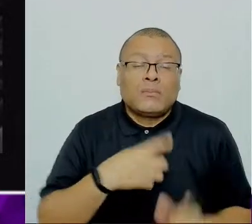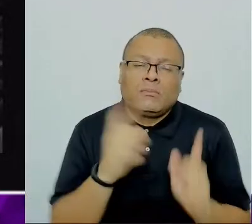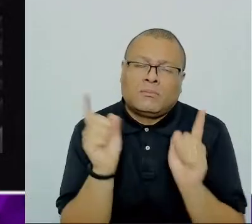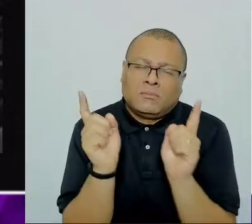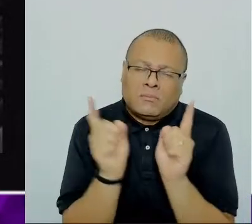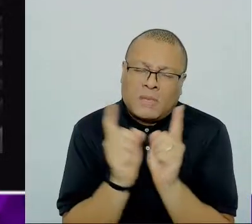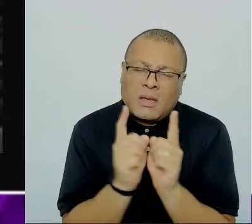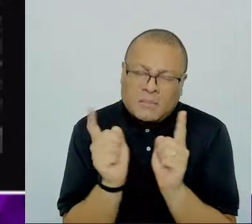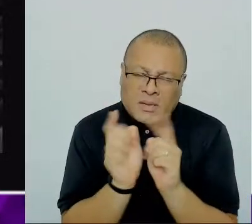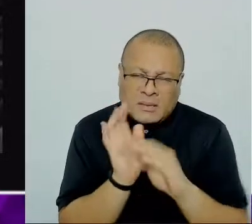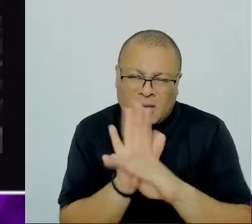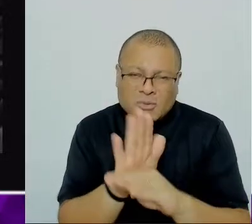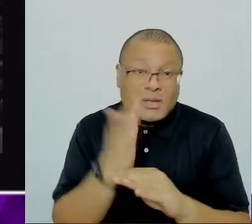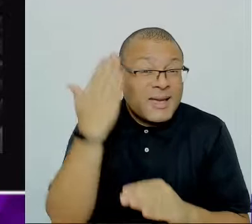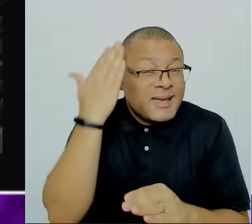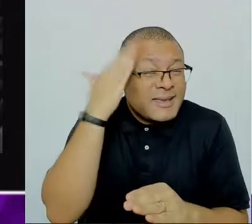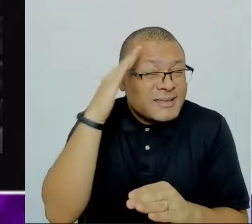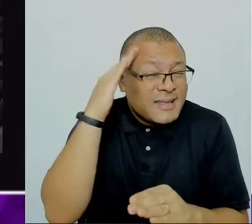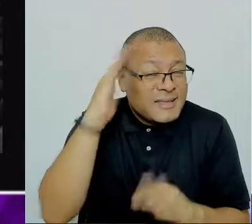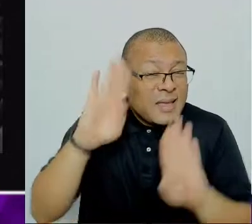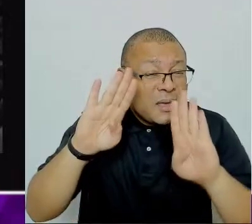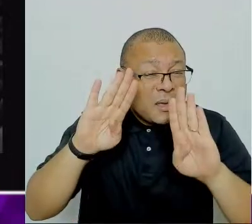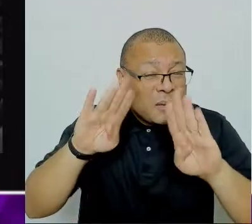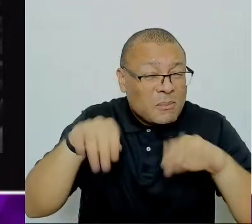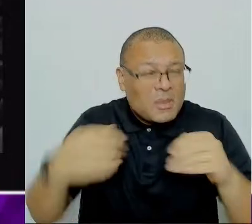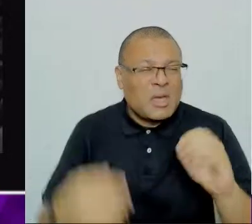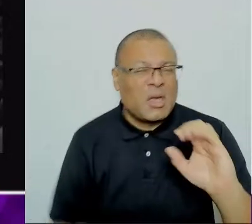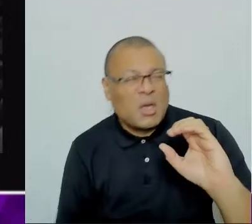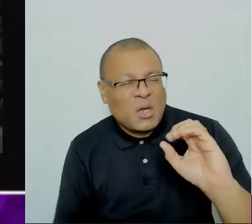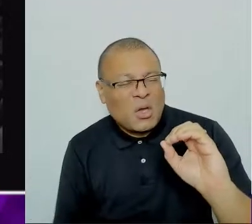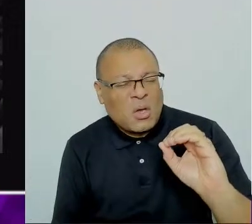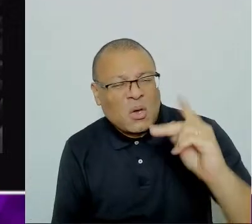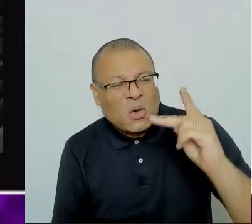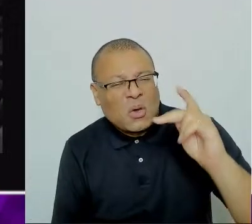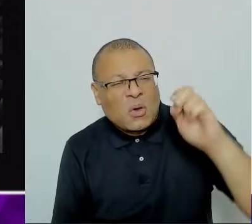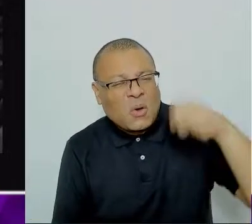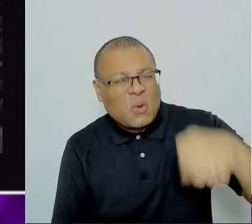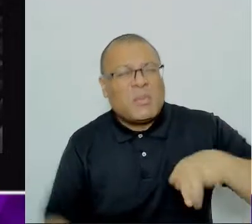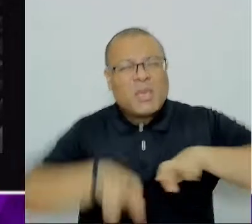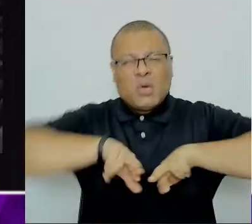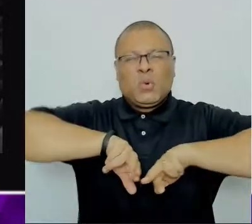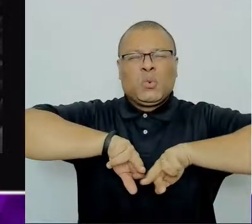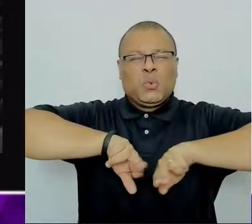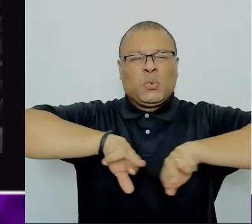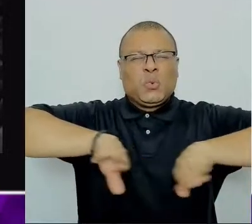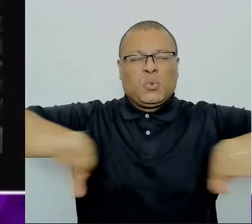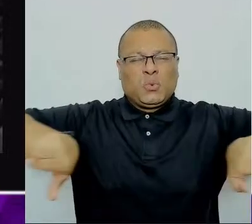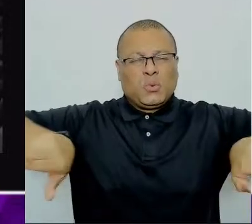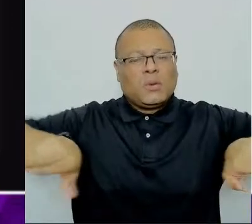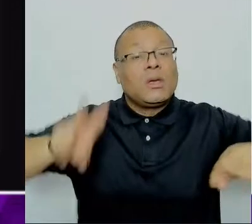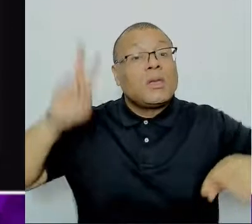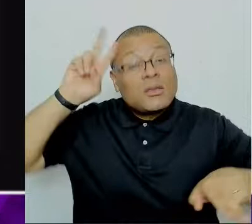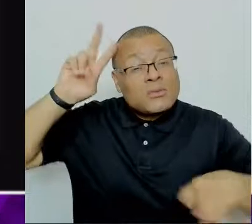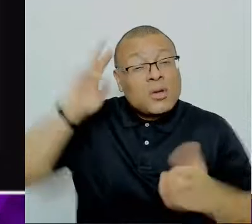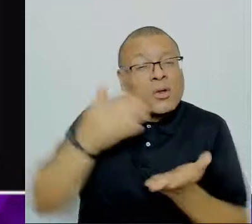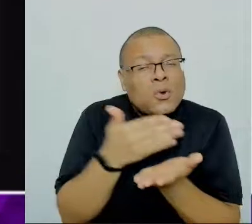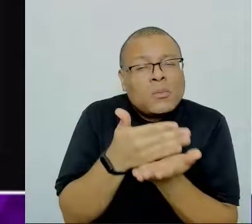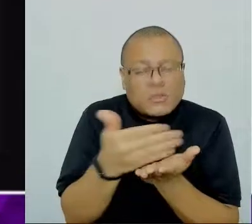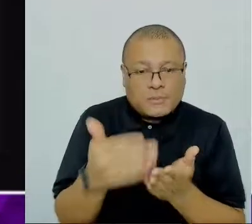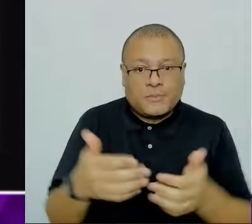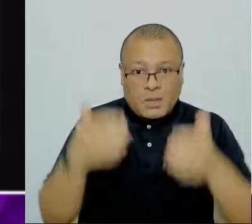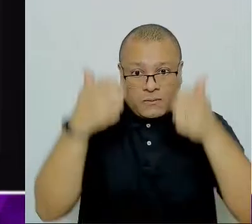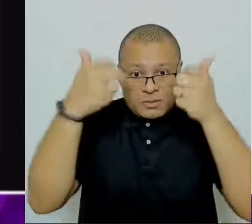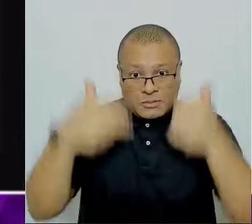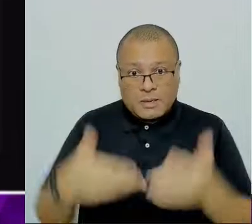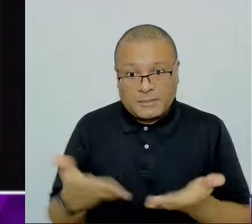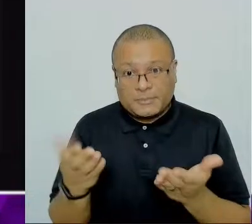entender um pouquinho bem o que é o tal do Open Everything. E eu vou contar também esse histórico, né, de onde saiu esse Open Everything. Para contar um pouquinho de mim, vou passar